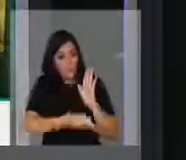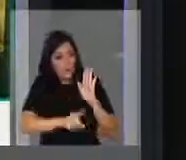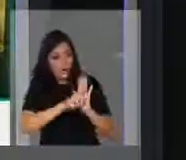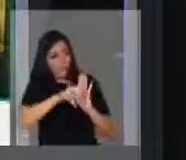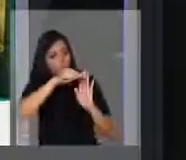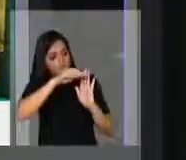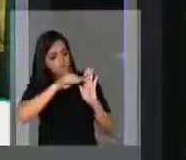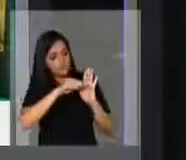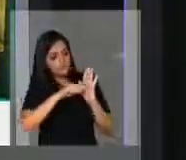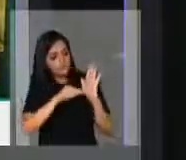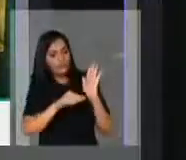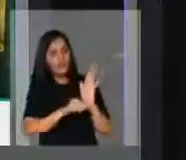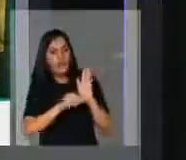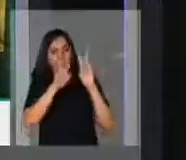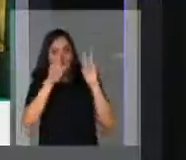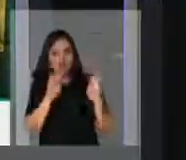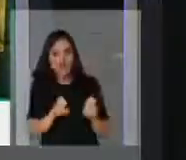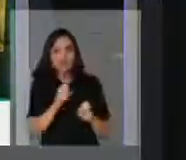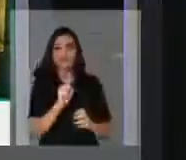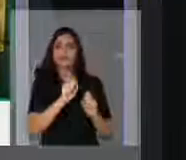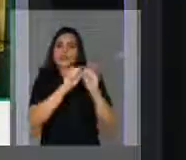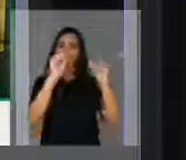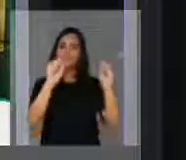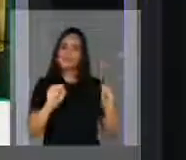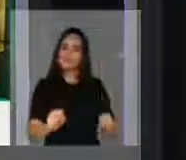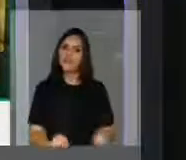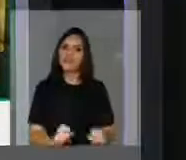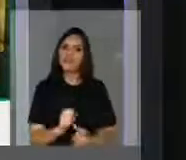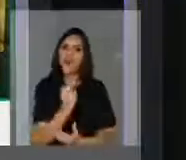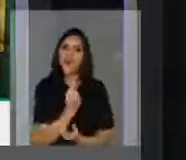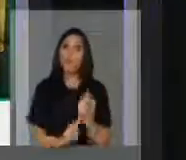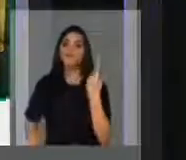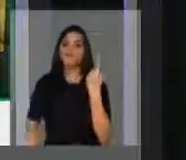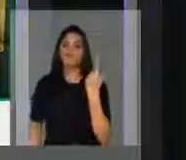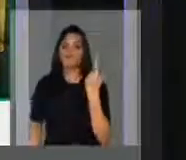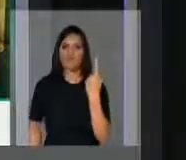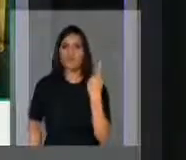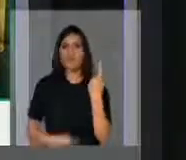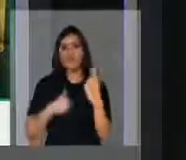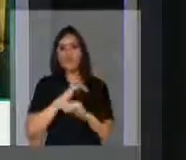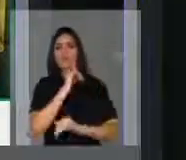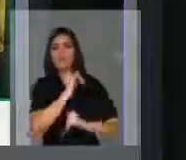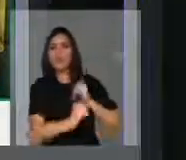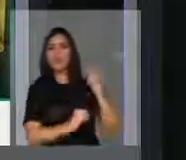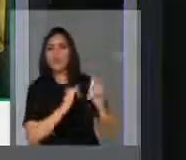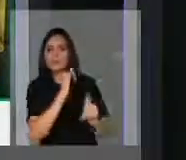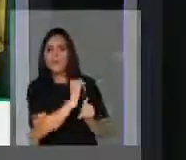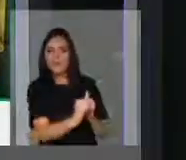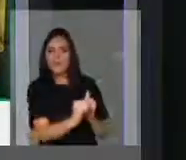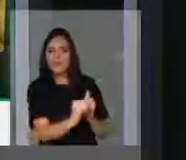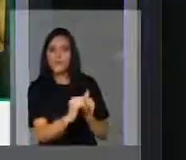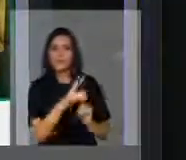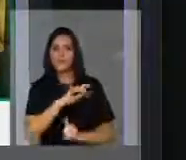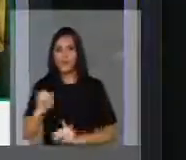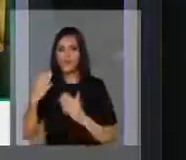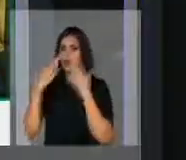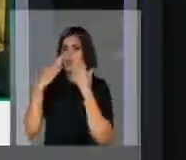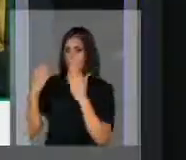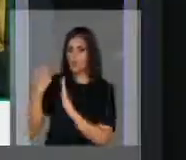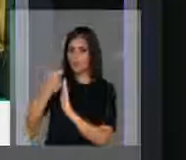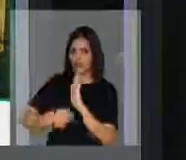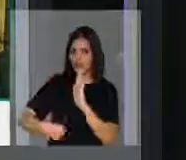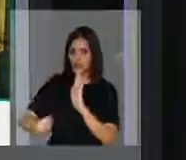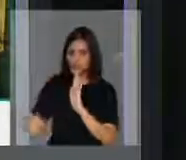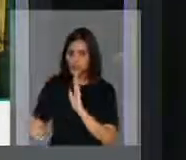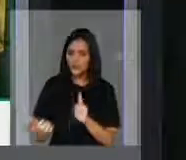que tratam sobre esse sistema unificado de informação. Quando eu for apresentar o substitutivo